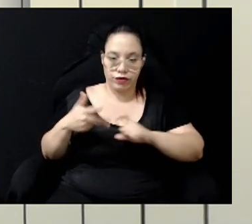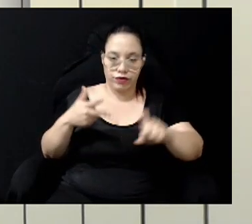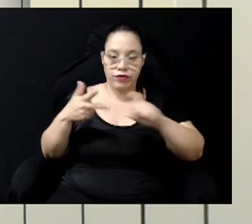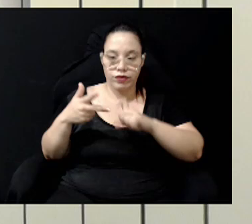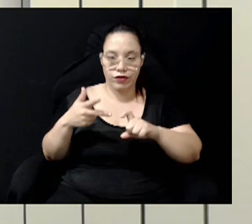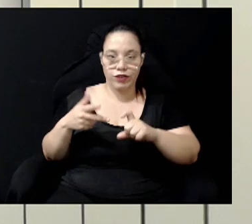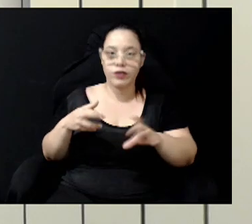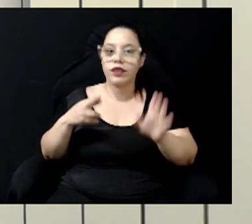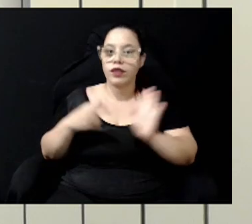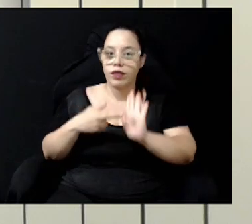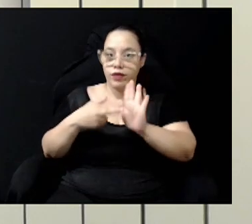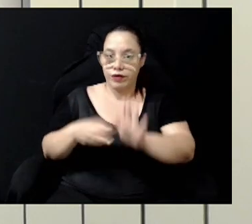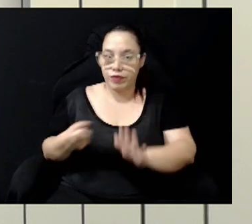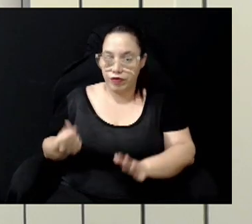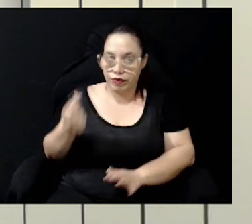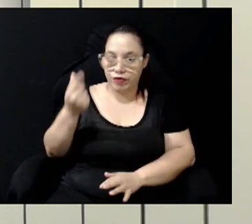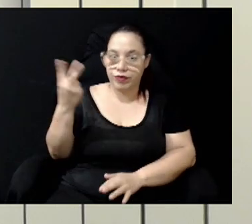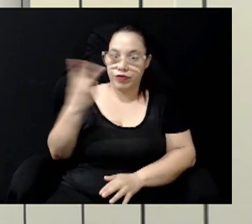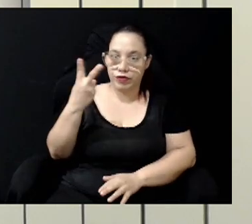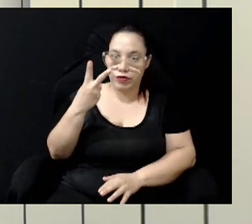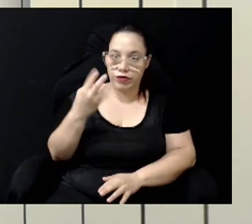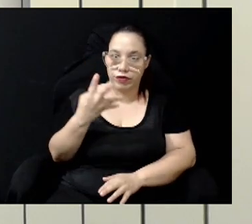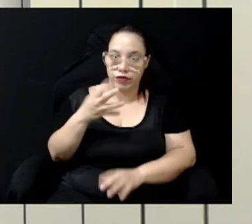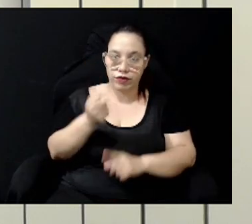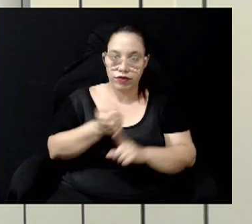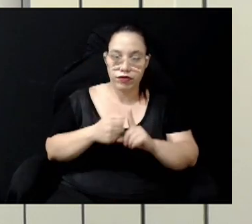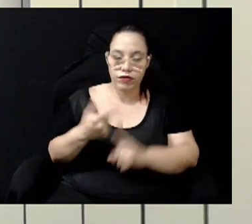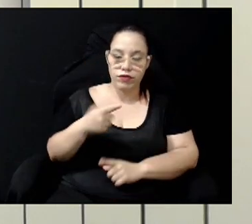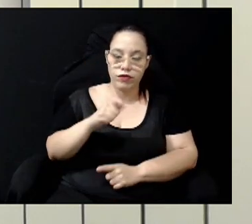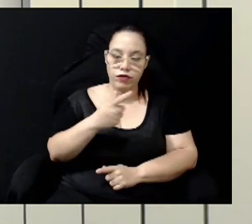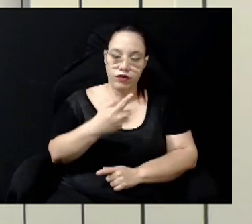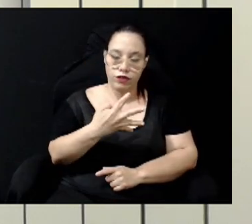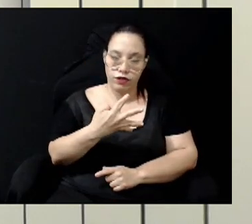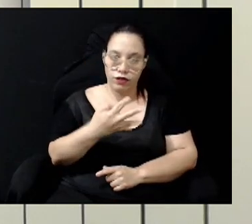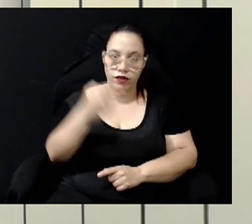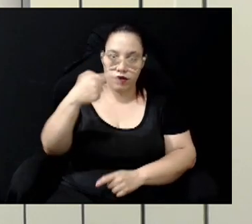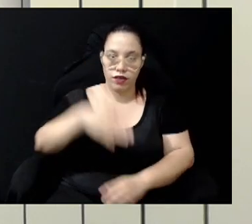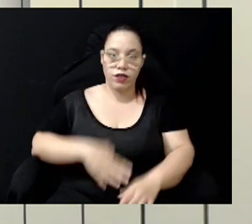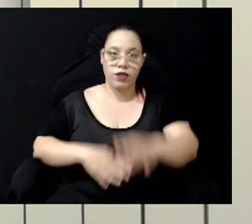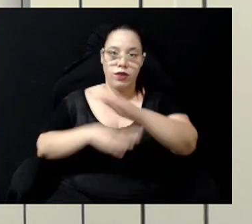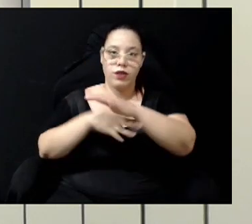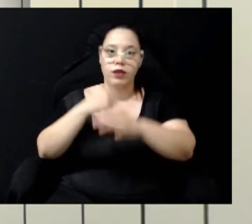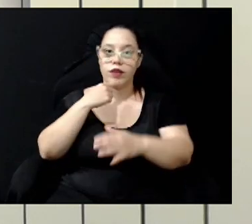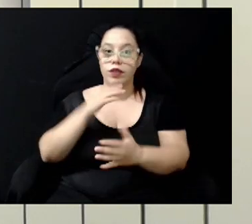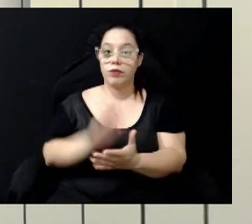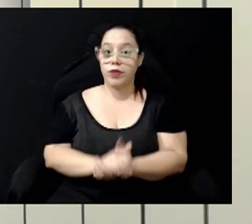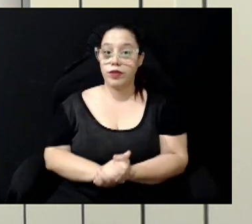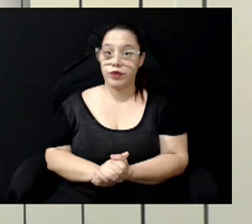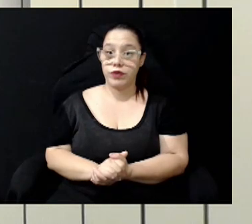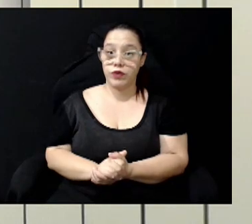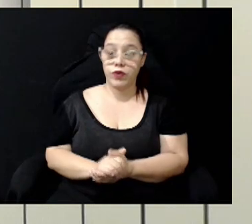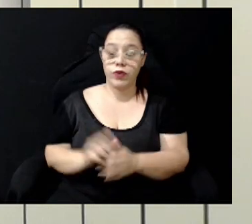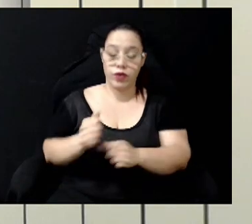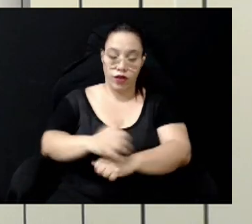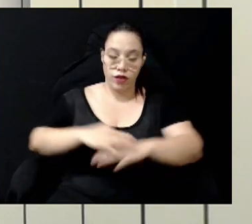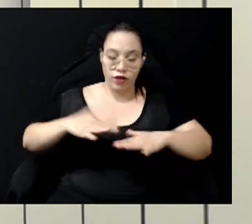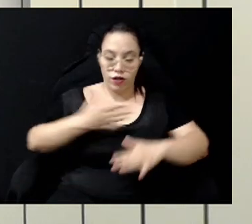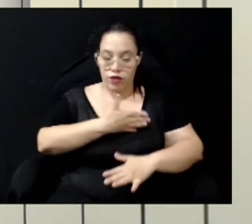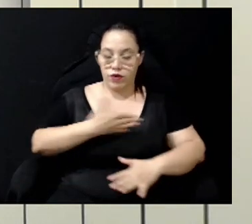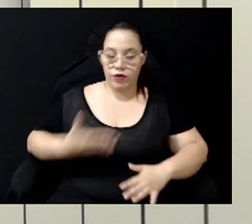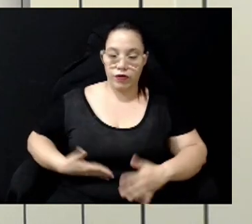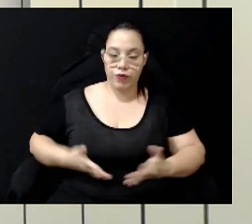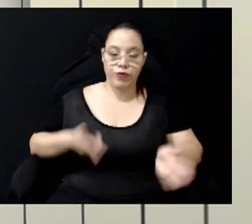do segundo quadrimestre de 2024 aqui do município de Campinas. As audiências públicas para demonstração